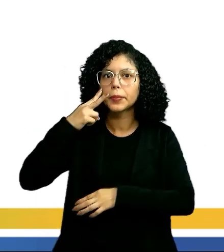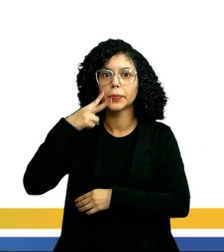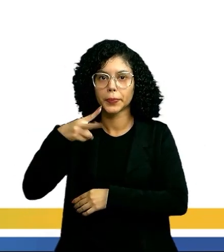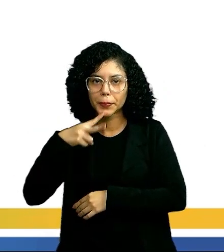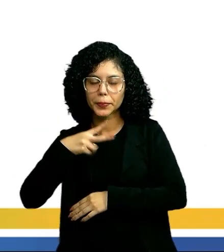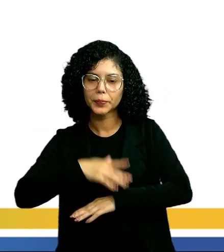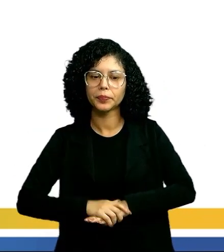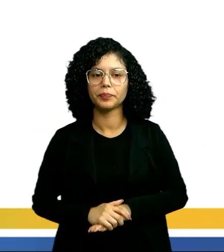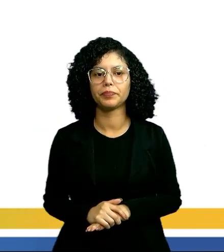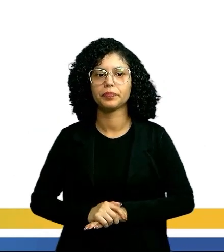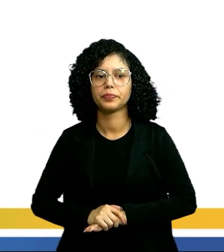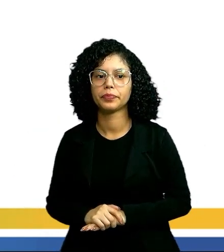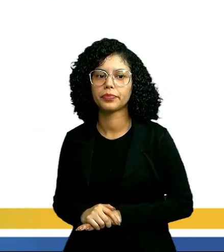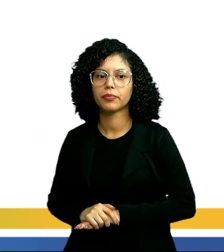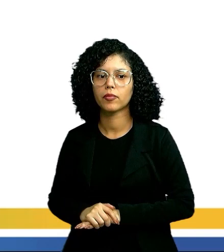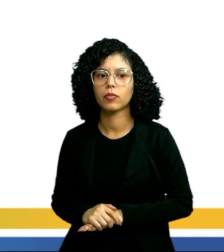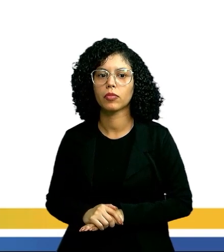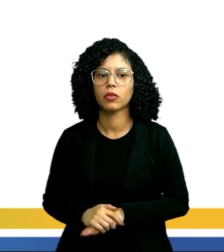e vai assistir a aula.